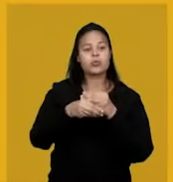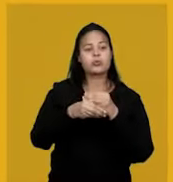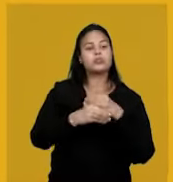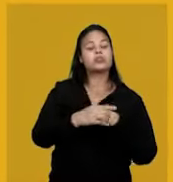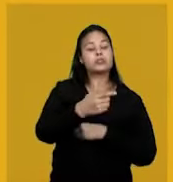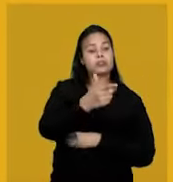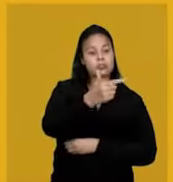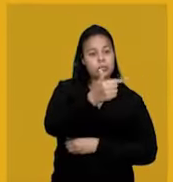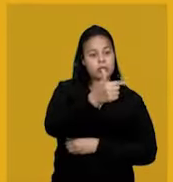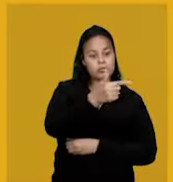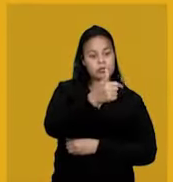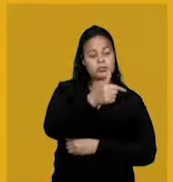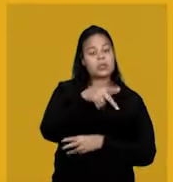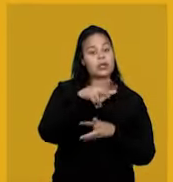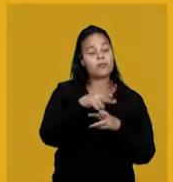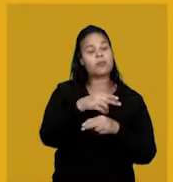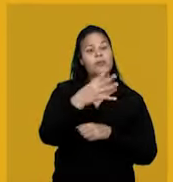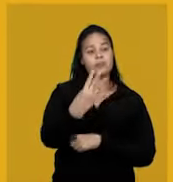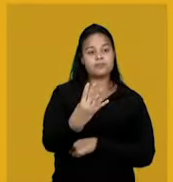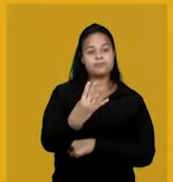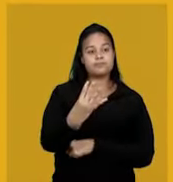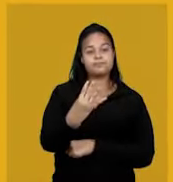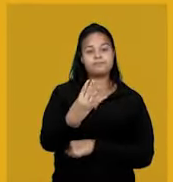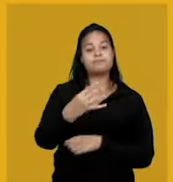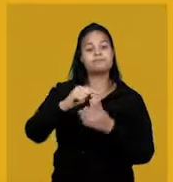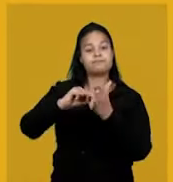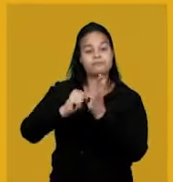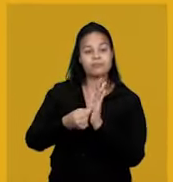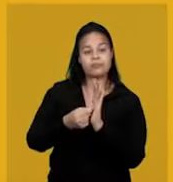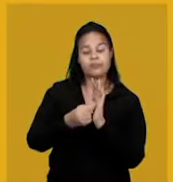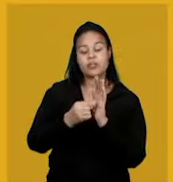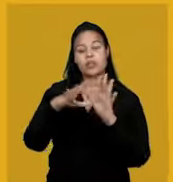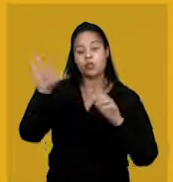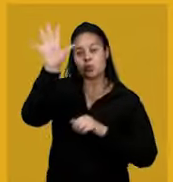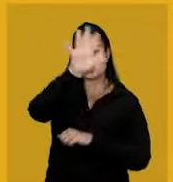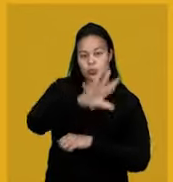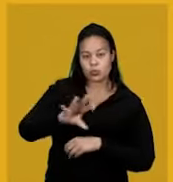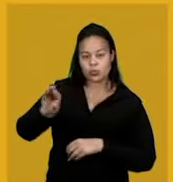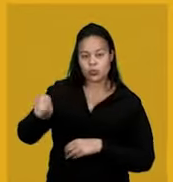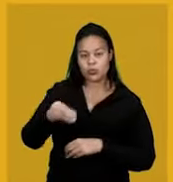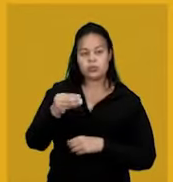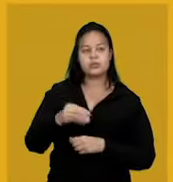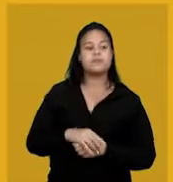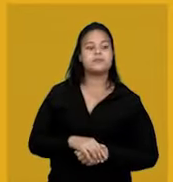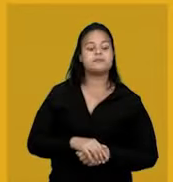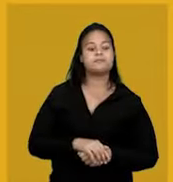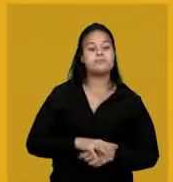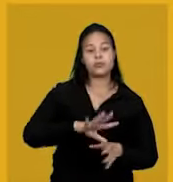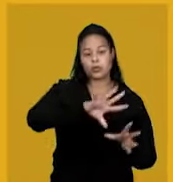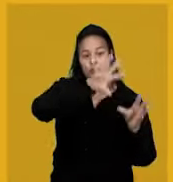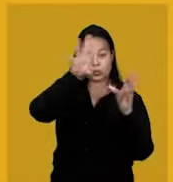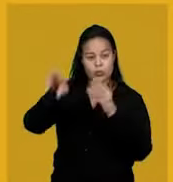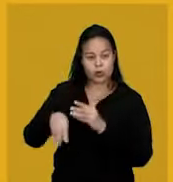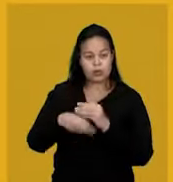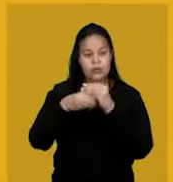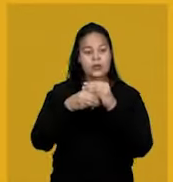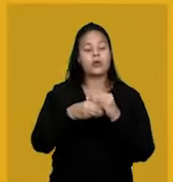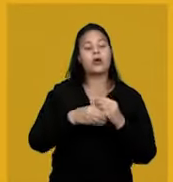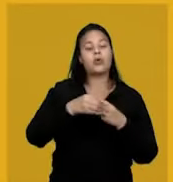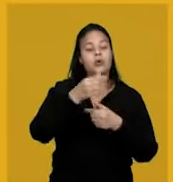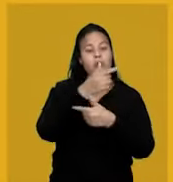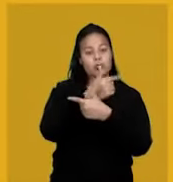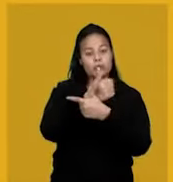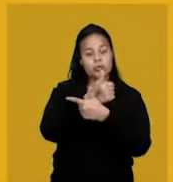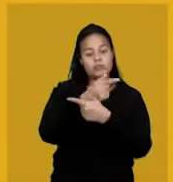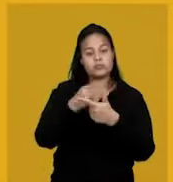12 é igual a 4 vezes a corrente total. Corrente total, 12